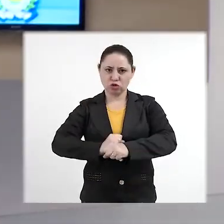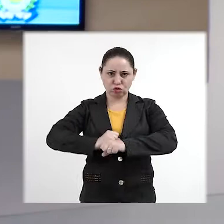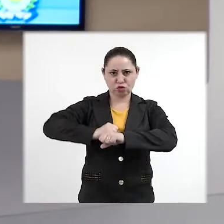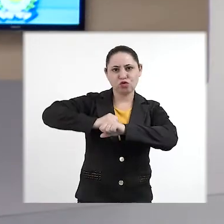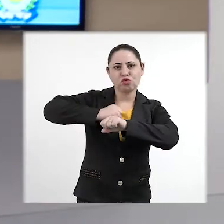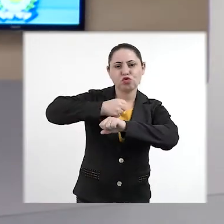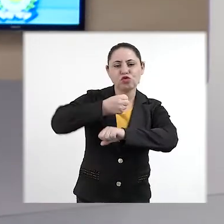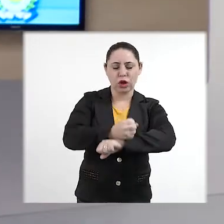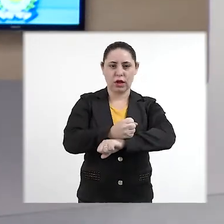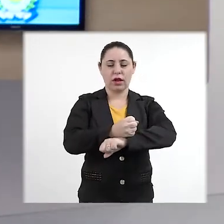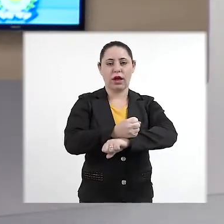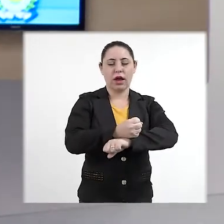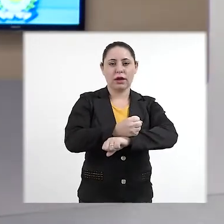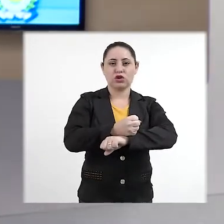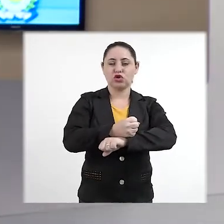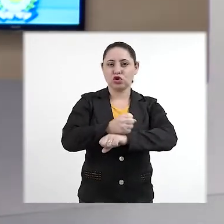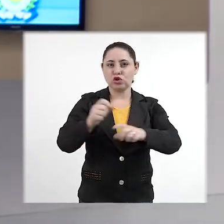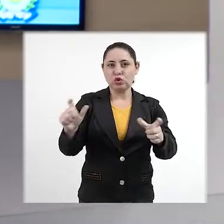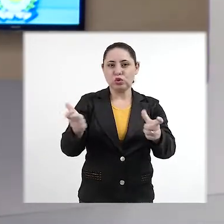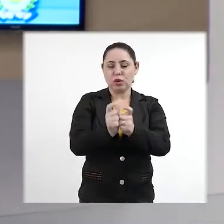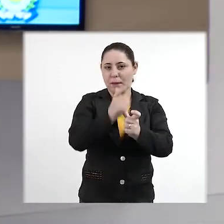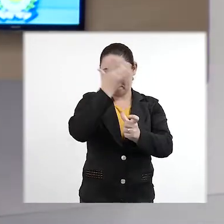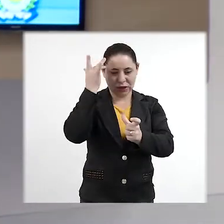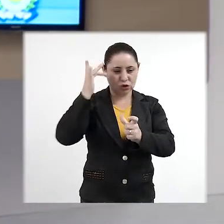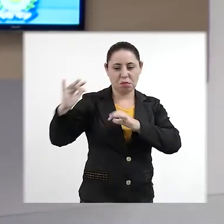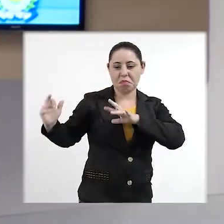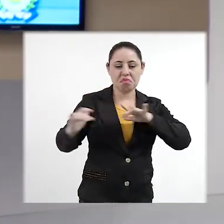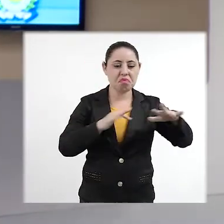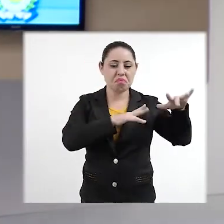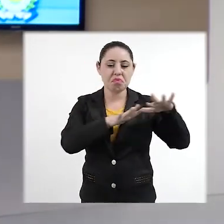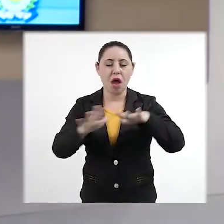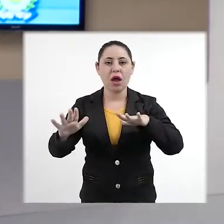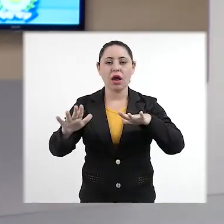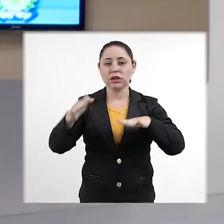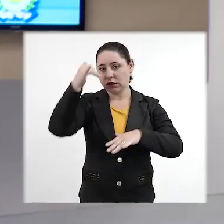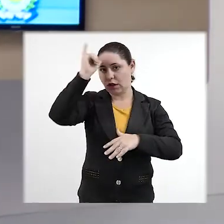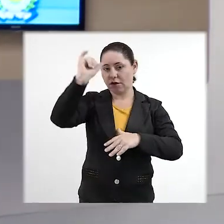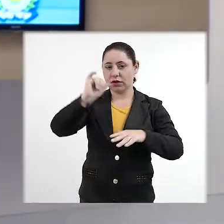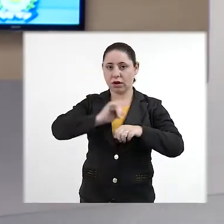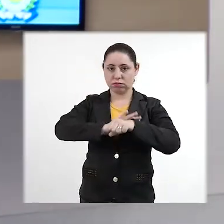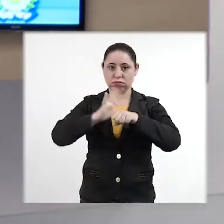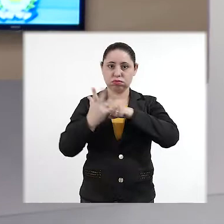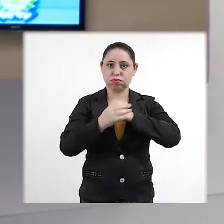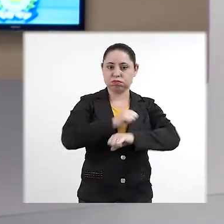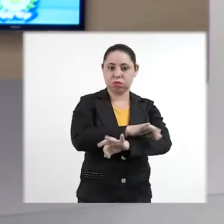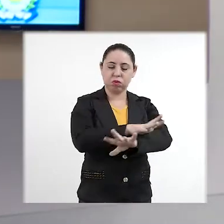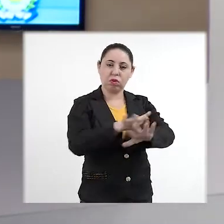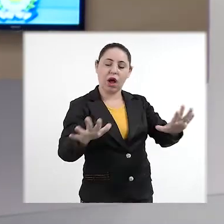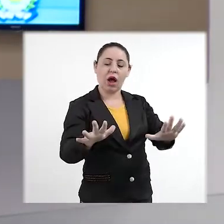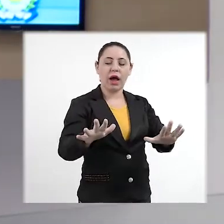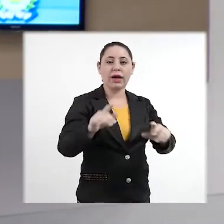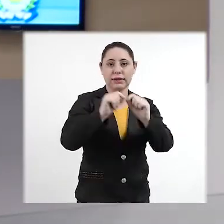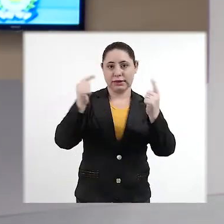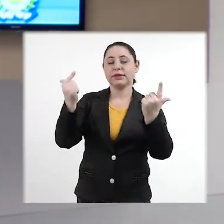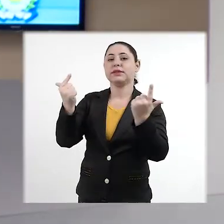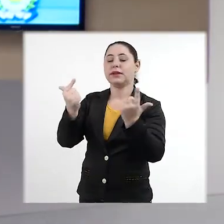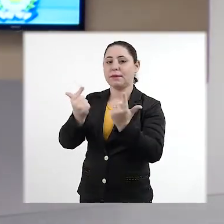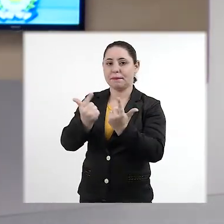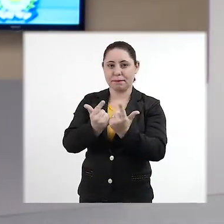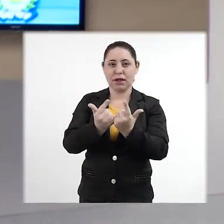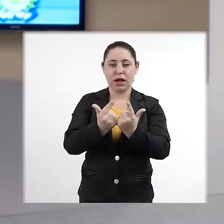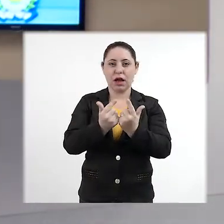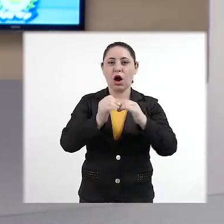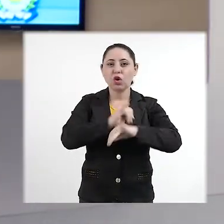um esforço para diminuir a circulação de pessoas e impedir a proliferação do novo coronavírus,